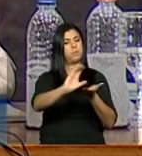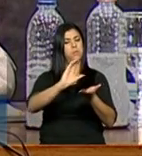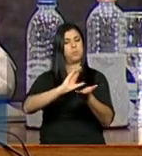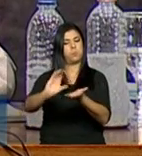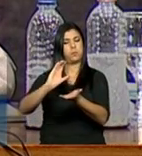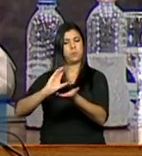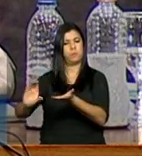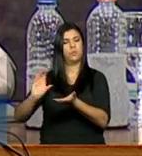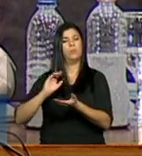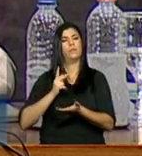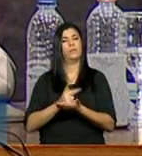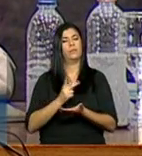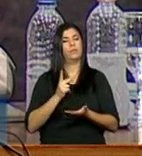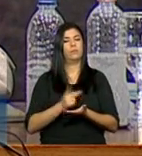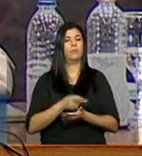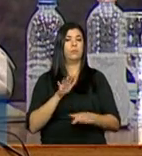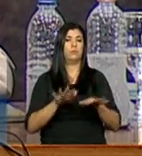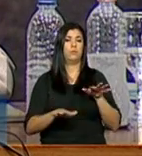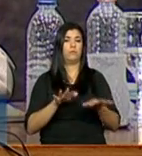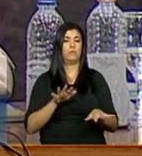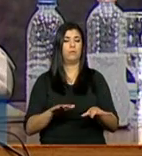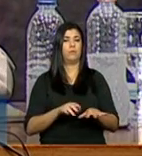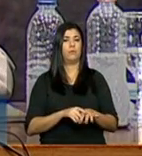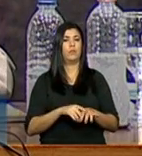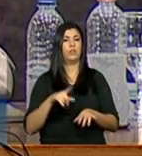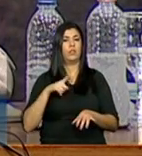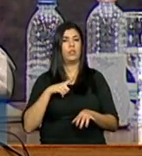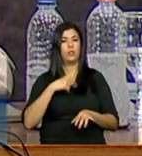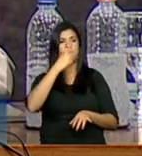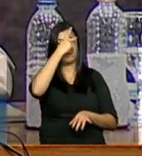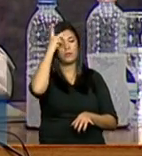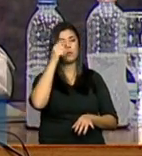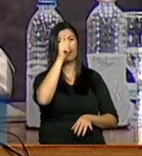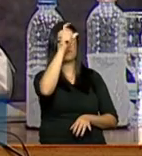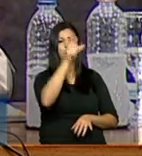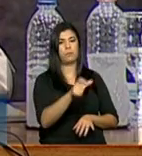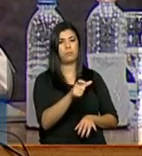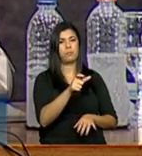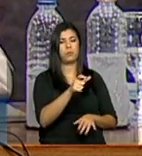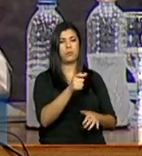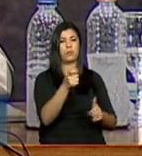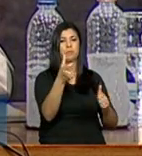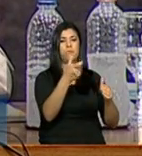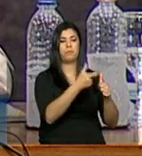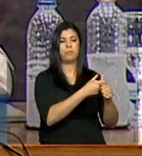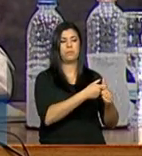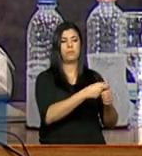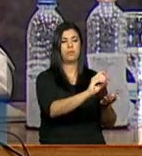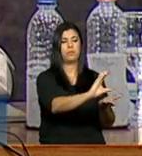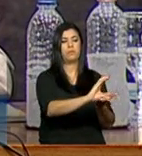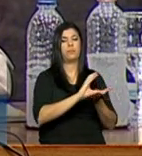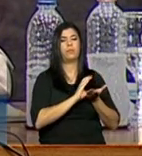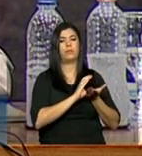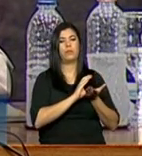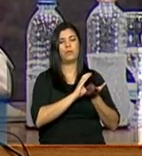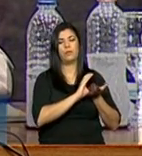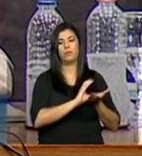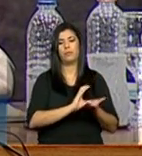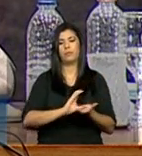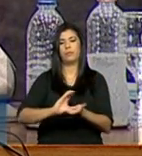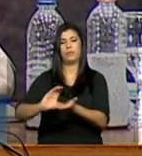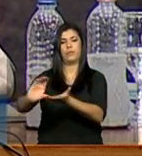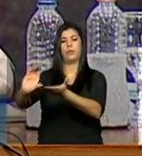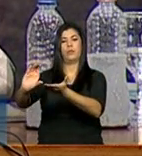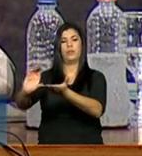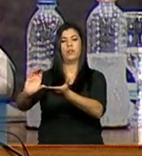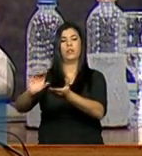que, por lei, se retirava do consumidor para formar um fundo que haveria, e durante